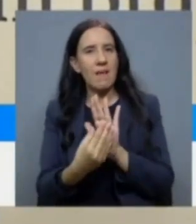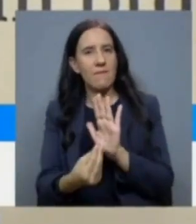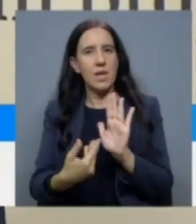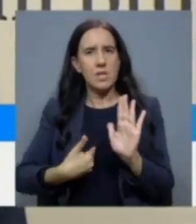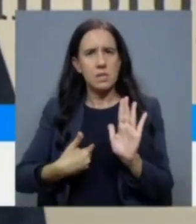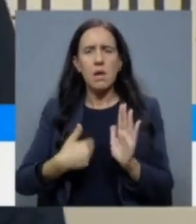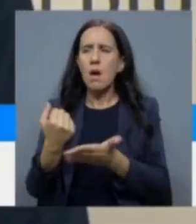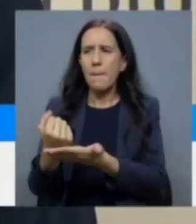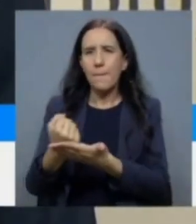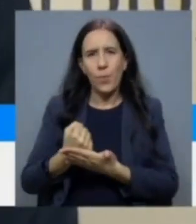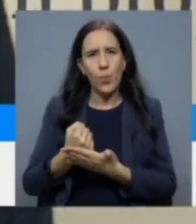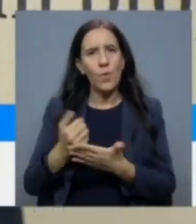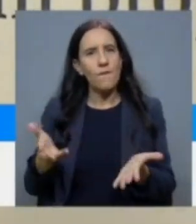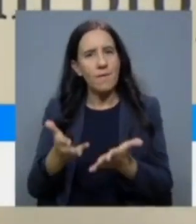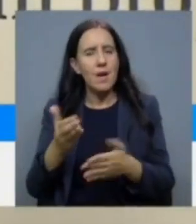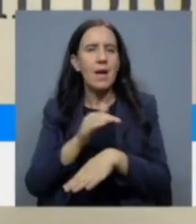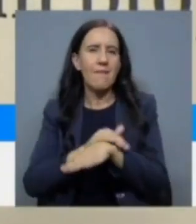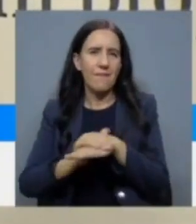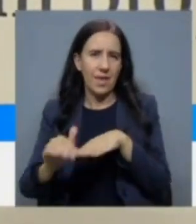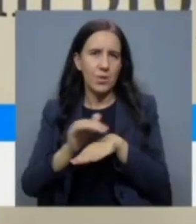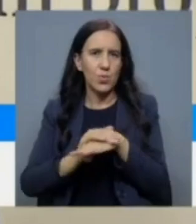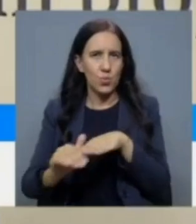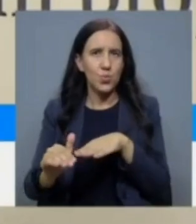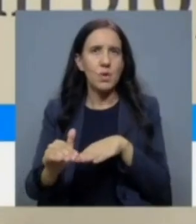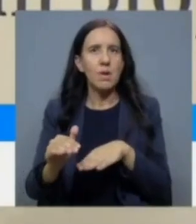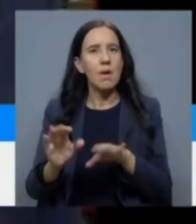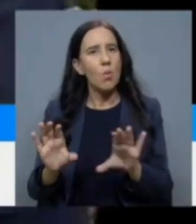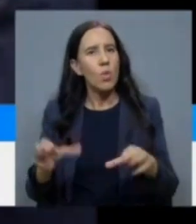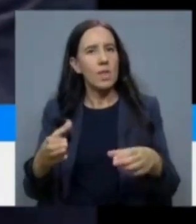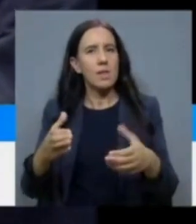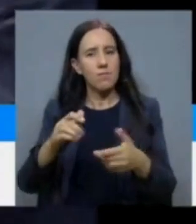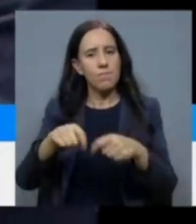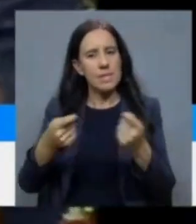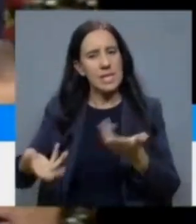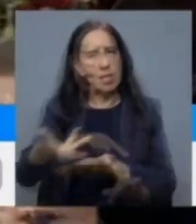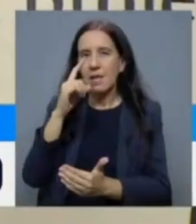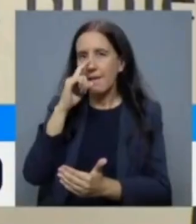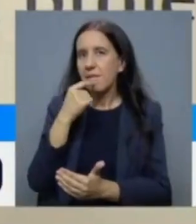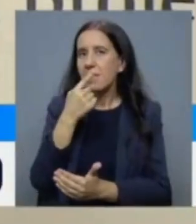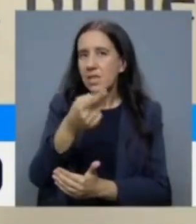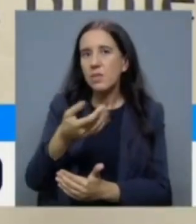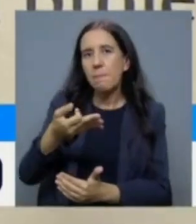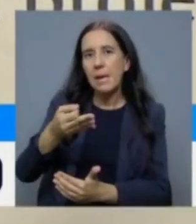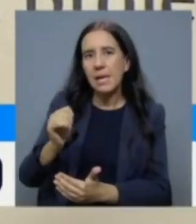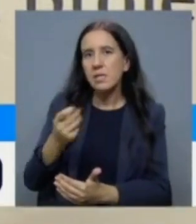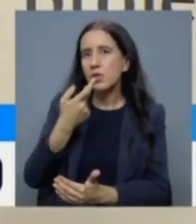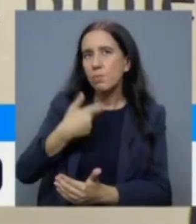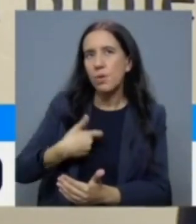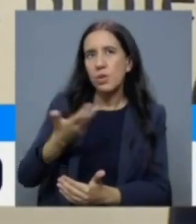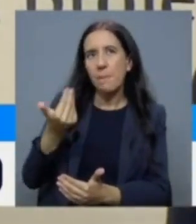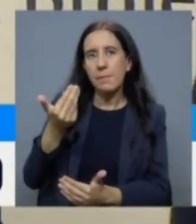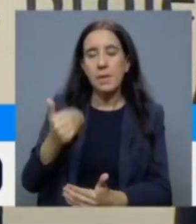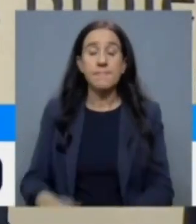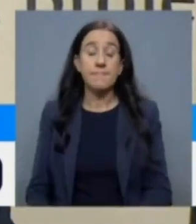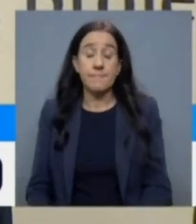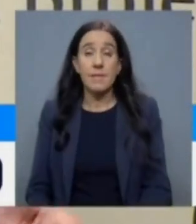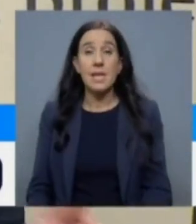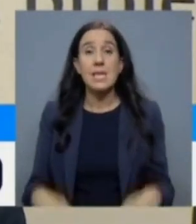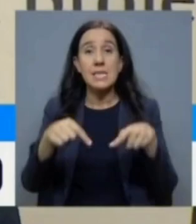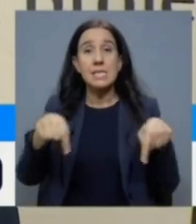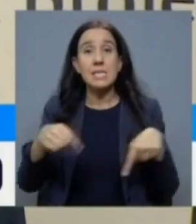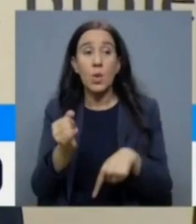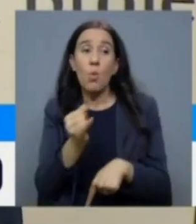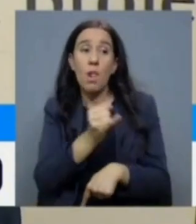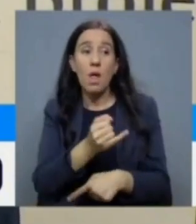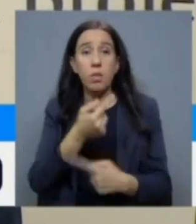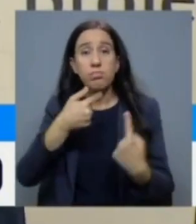estímulo, os afetos do meu coletivo partidário. Jerónimo Sousa. Foi ali numa sala aqui ao lado, em que nós